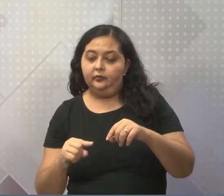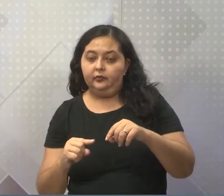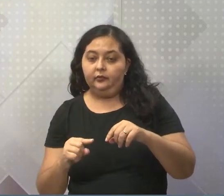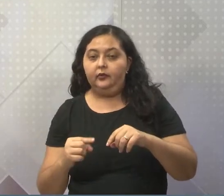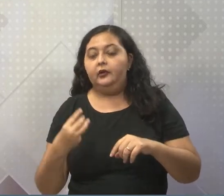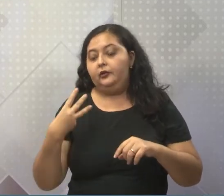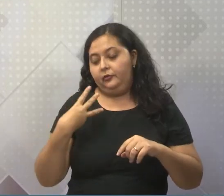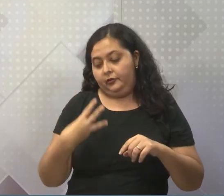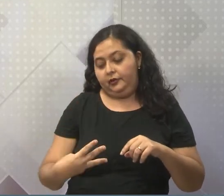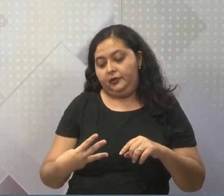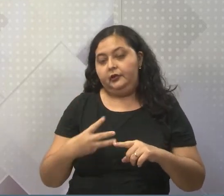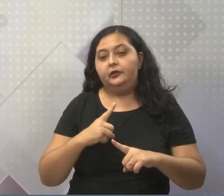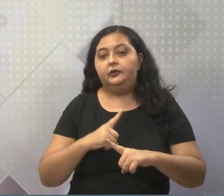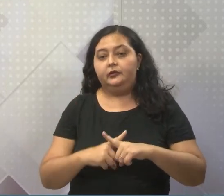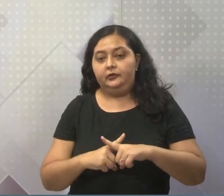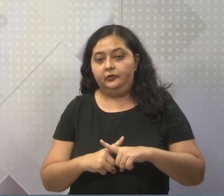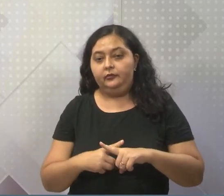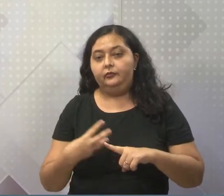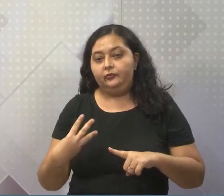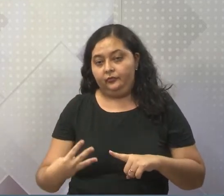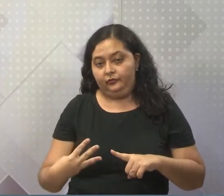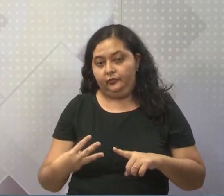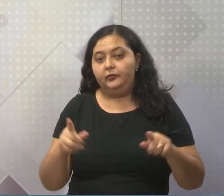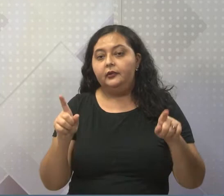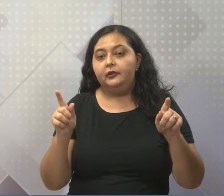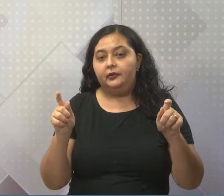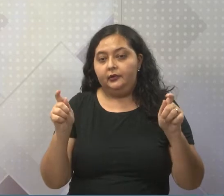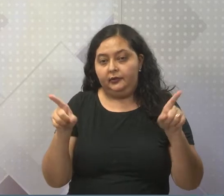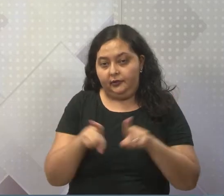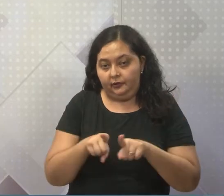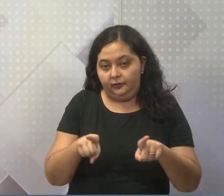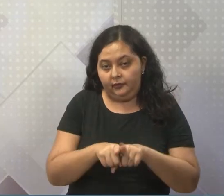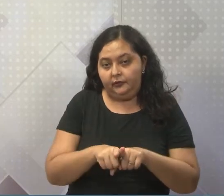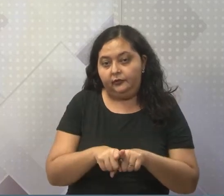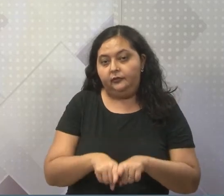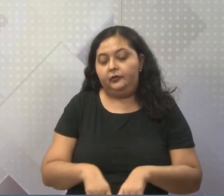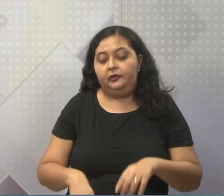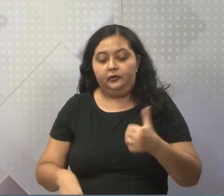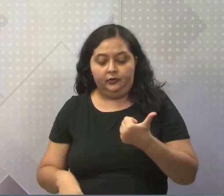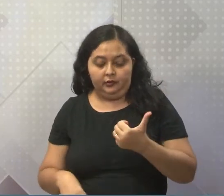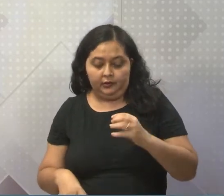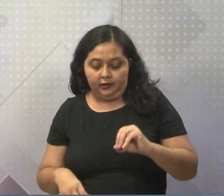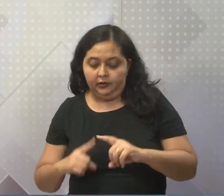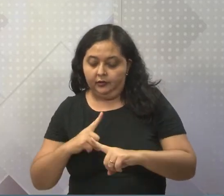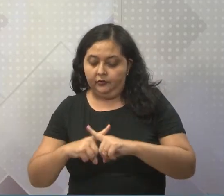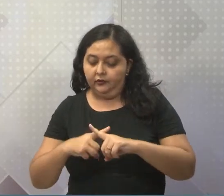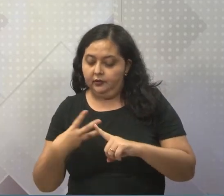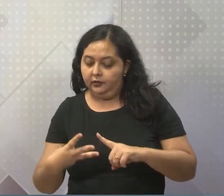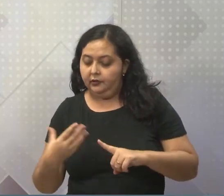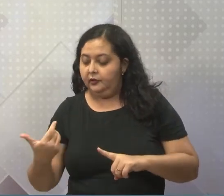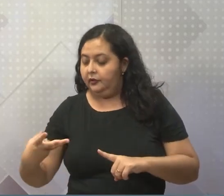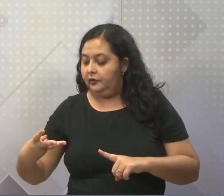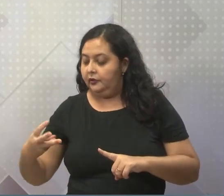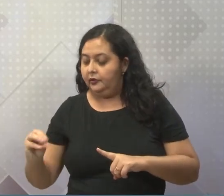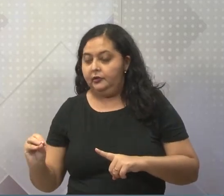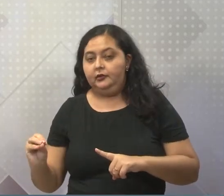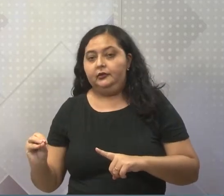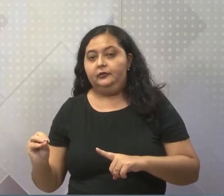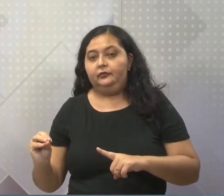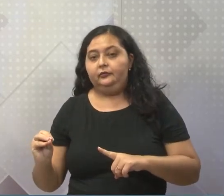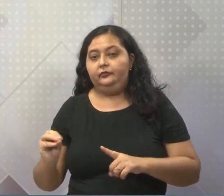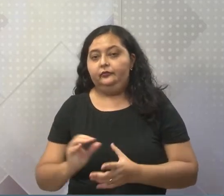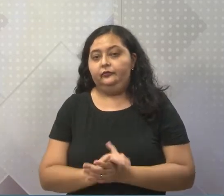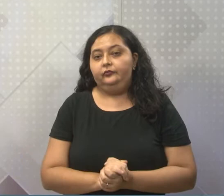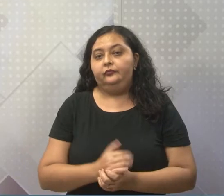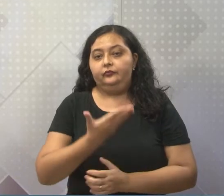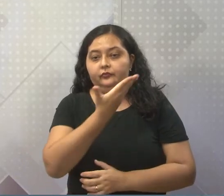meu denominador por 3. Então, 10 vezes 3, 30. Essa é a